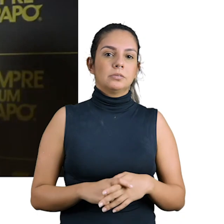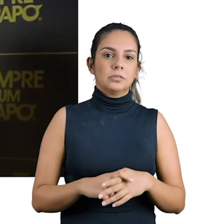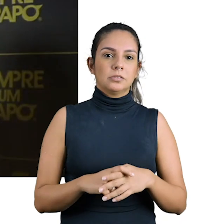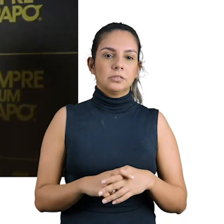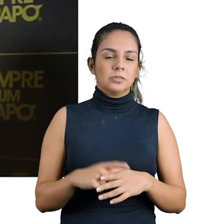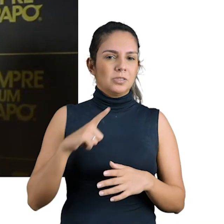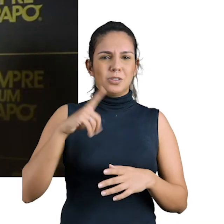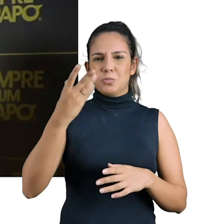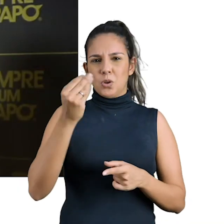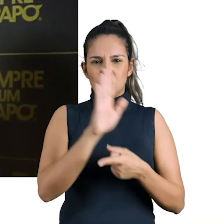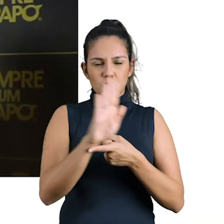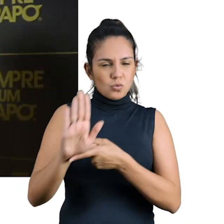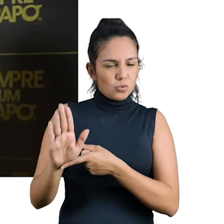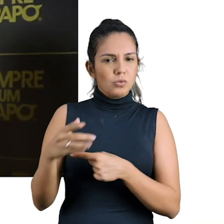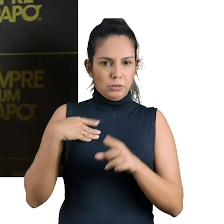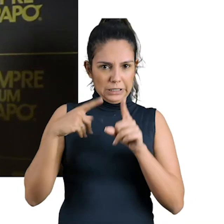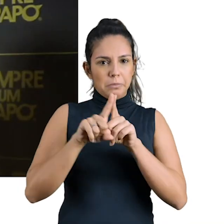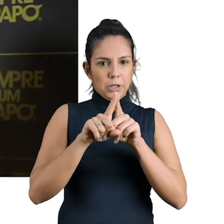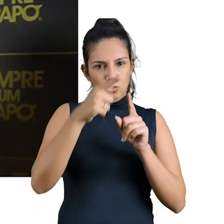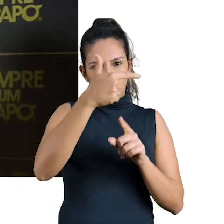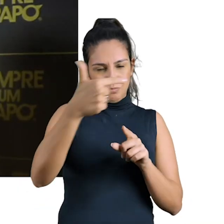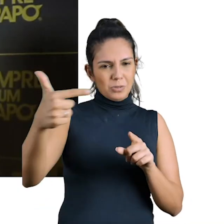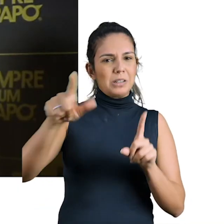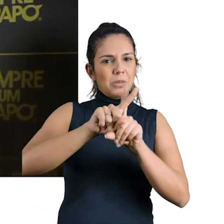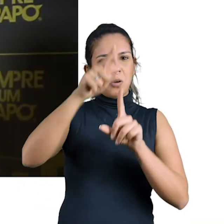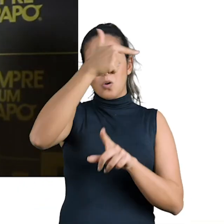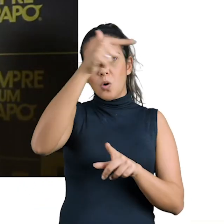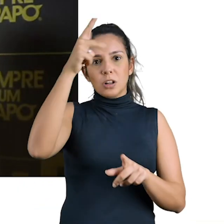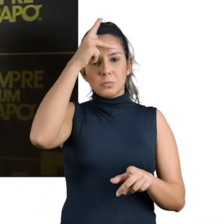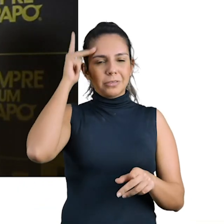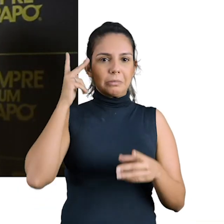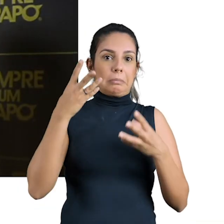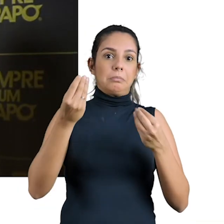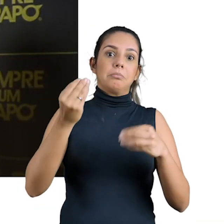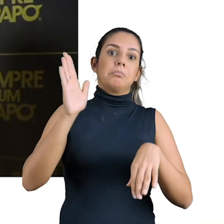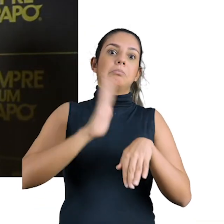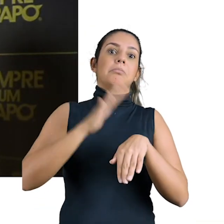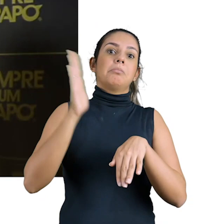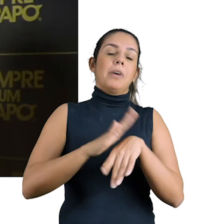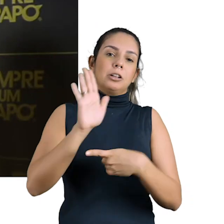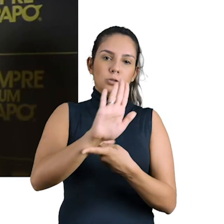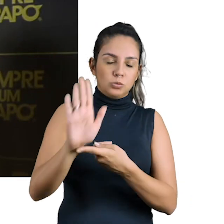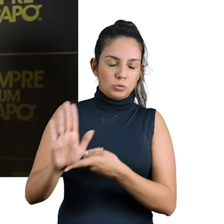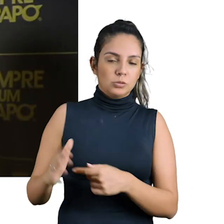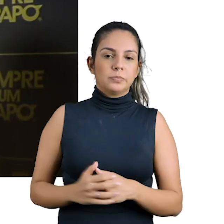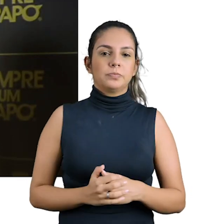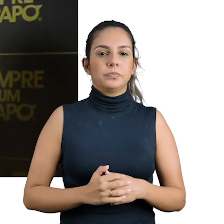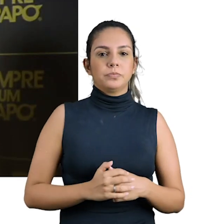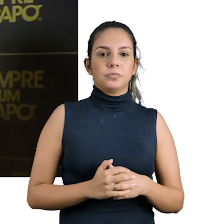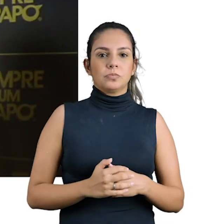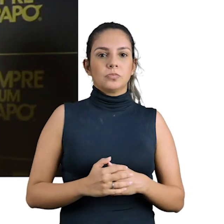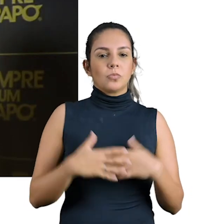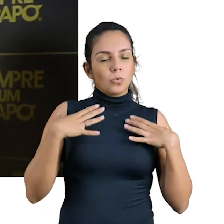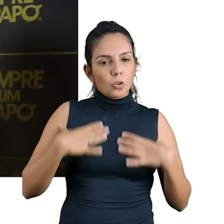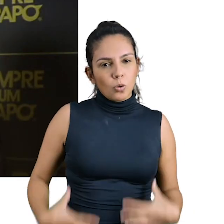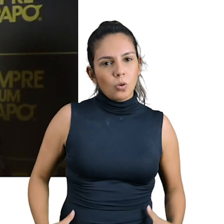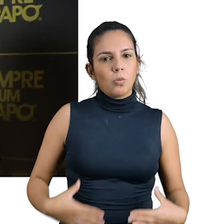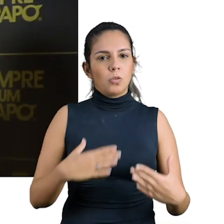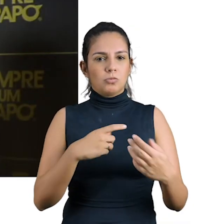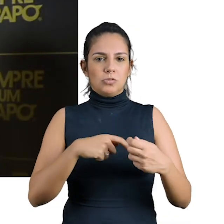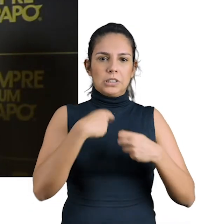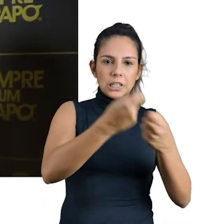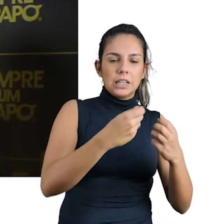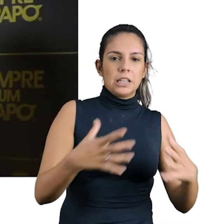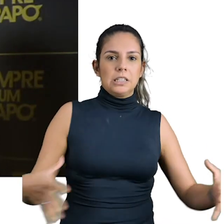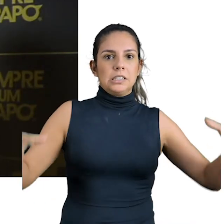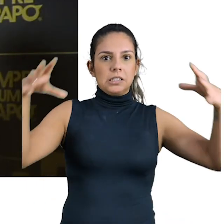país. Eu participo de várias, mas tantas outras pessoas participam mais ativamente, inclusive no corpo a corpo,